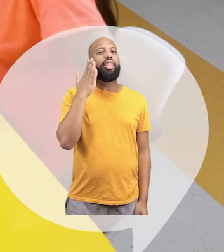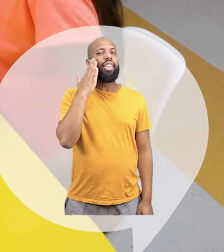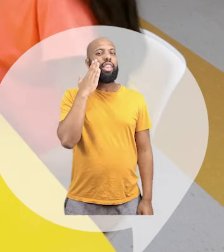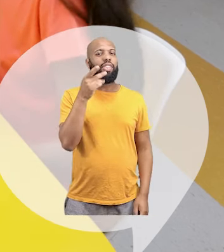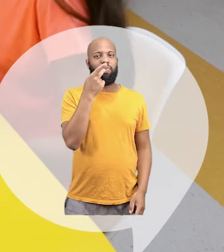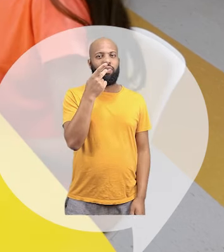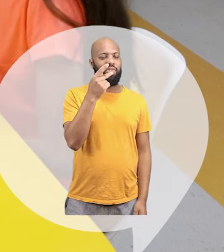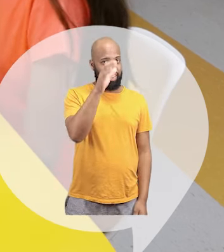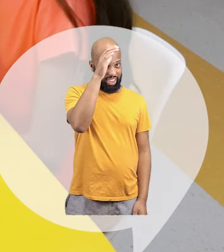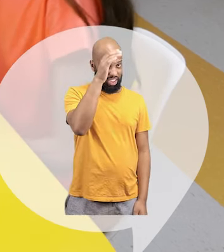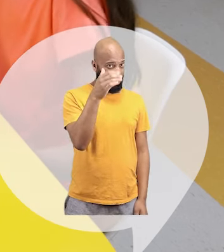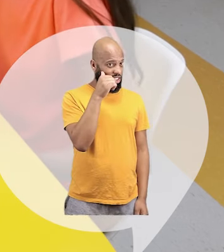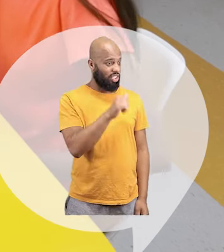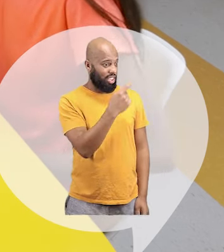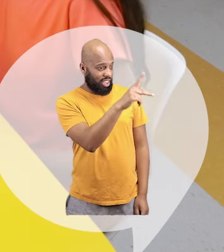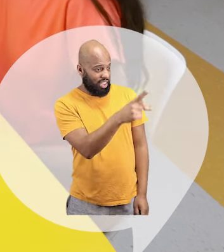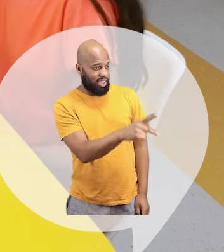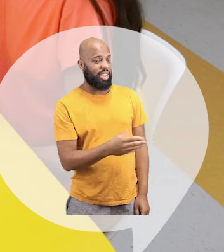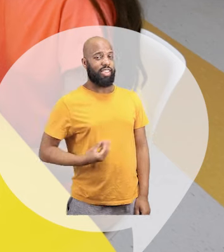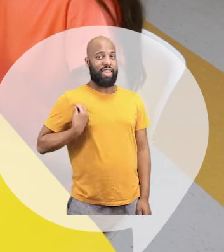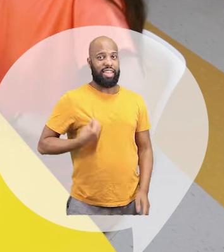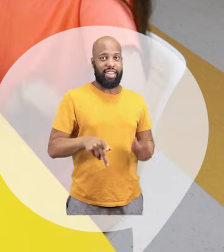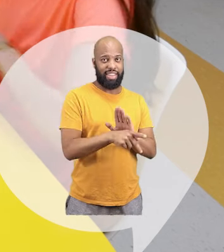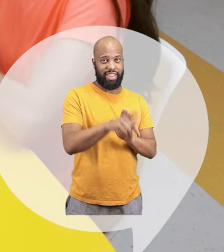falar da tia dele que a maioria da minha irmã